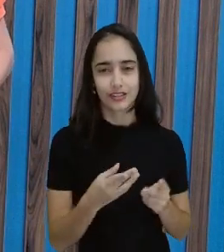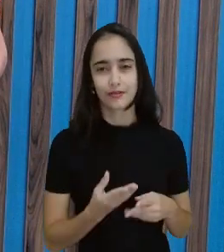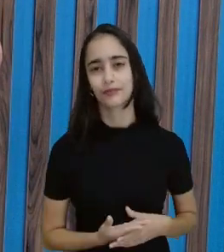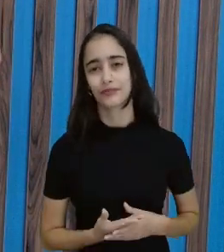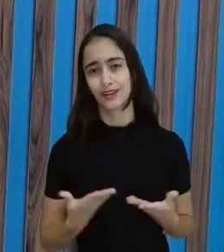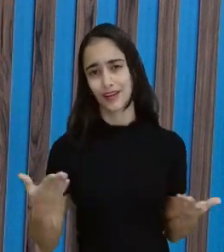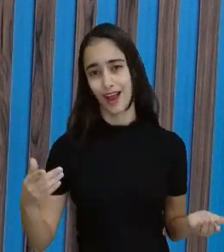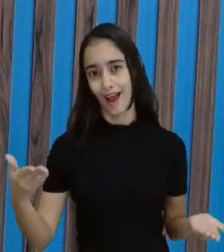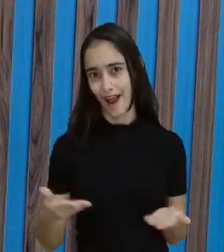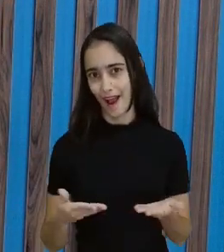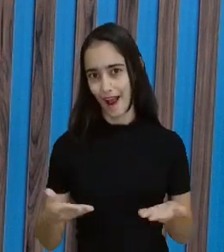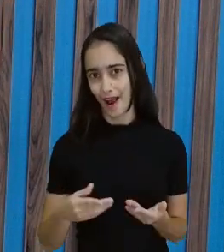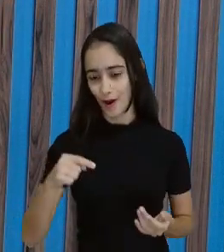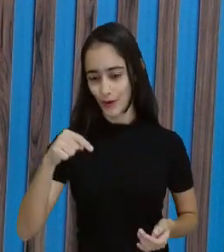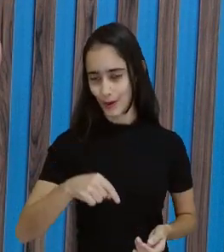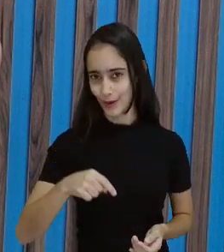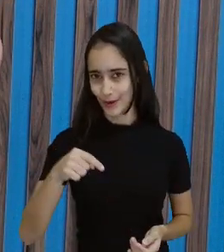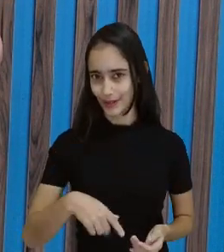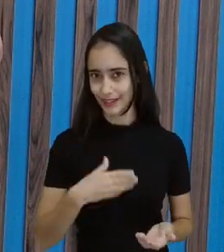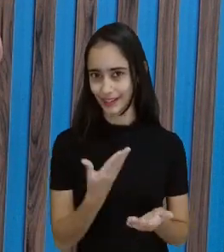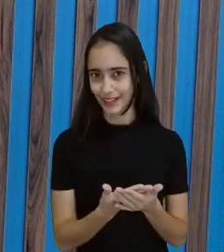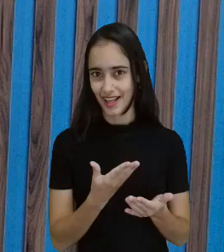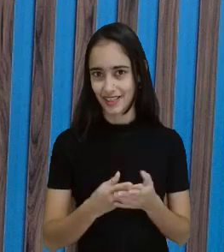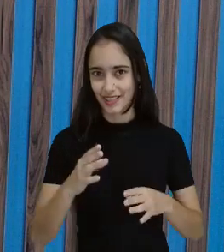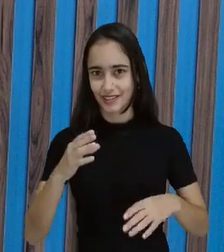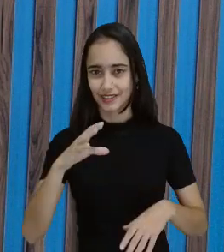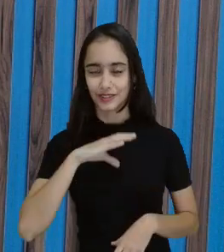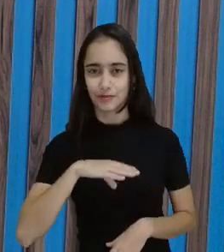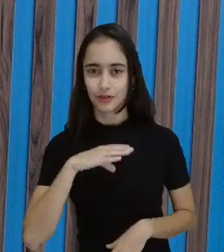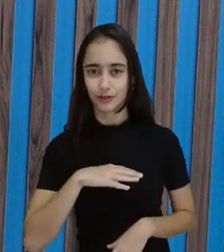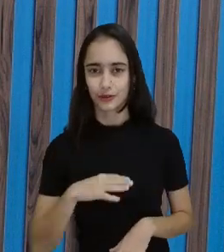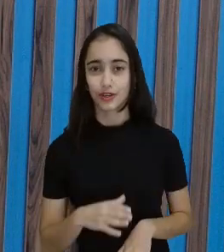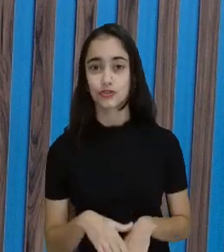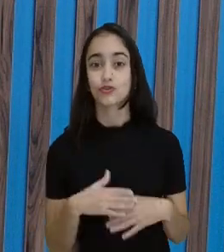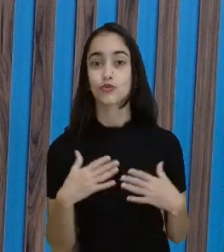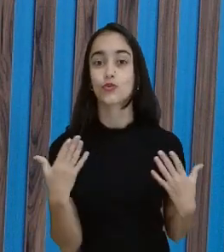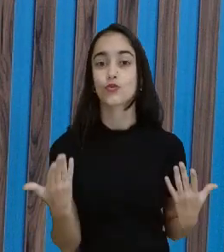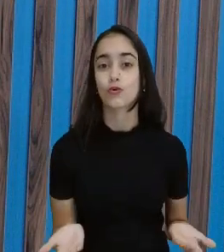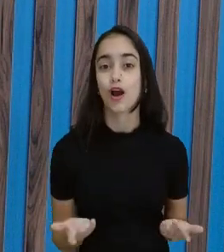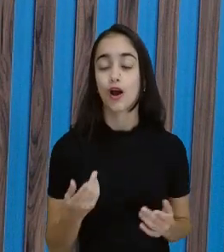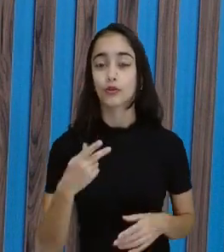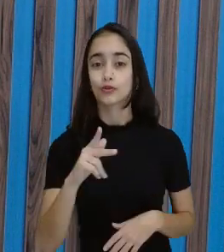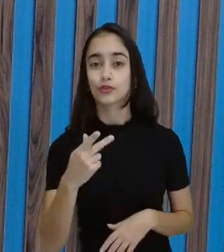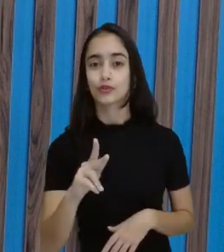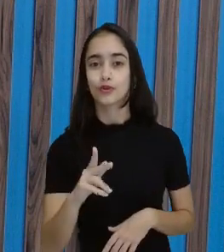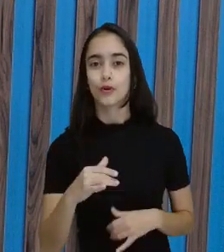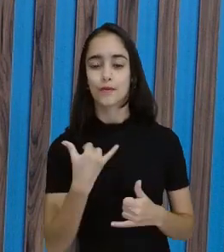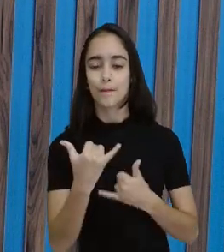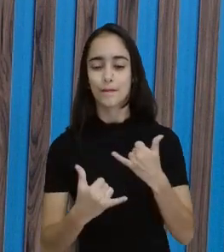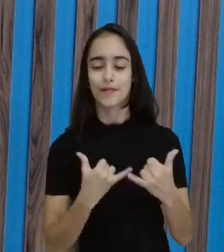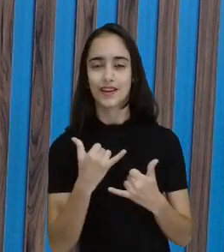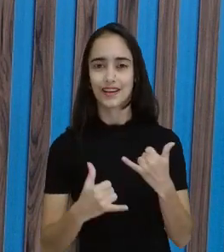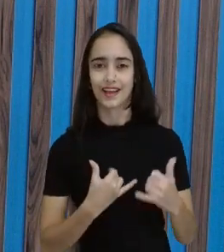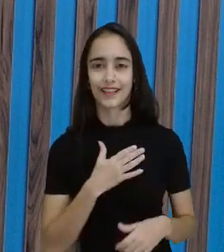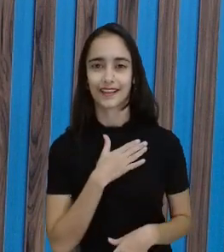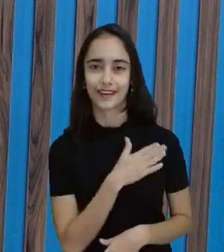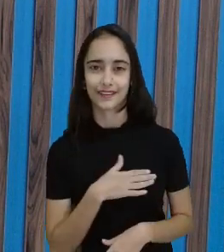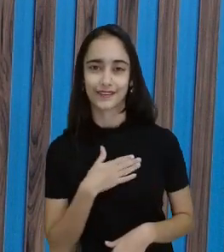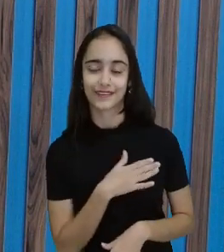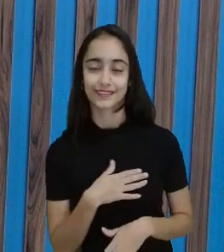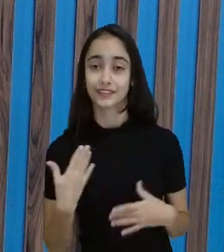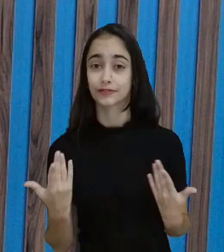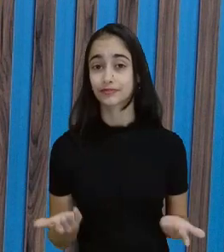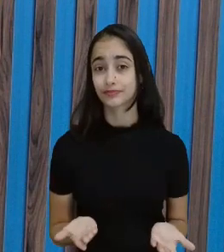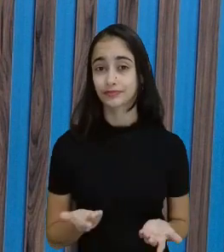português hoje, começamos falando sobre o quê? Qual a sua brincadeira preferida? Podemos também utilizar um gráfico a esse